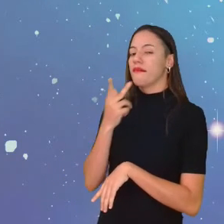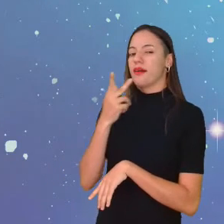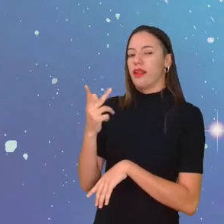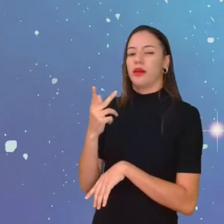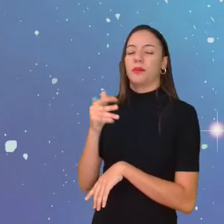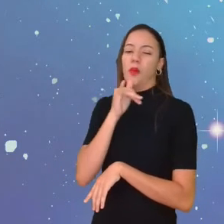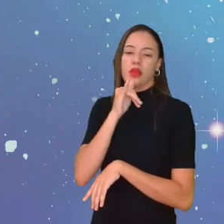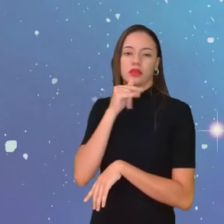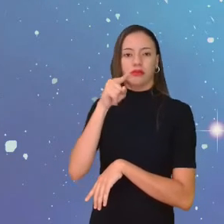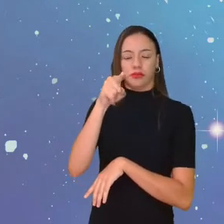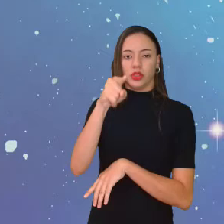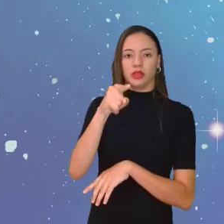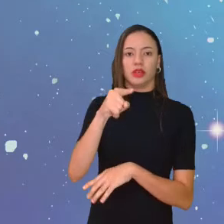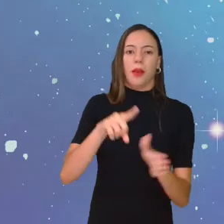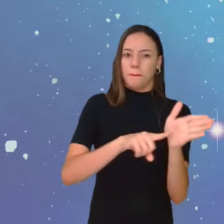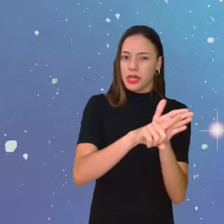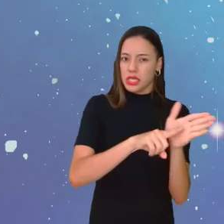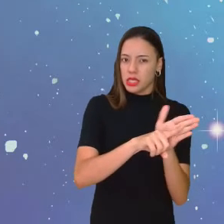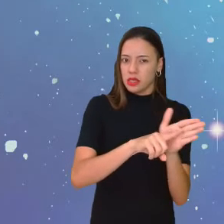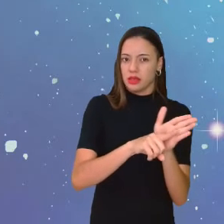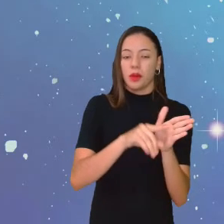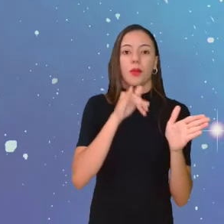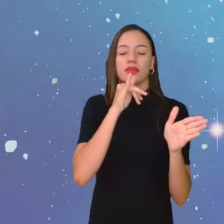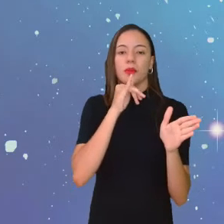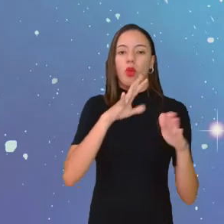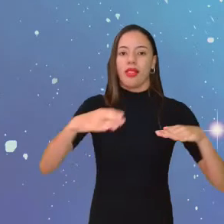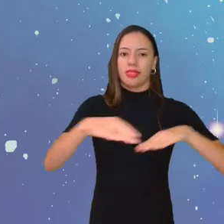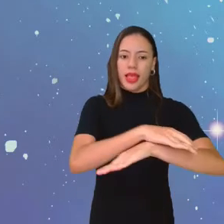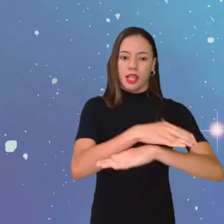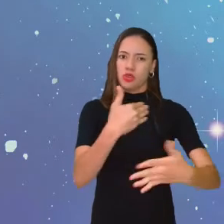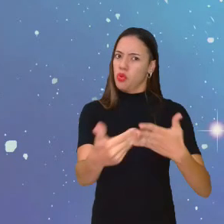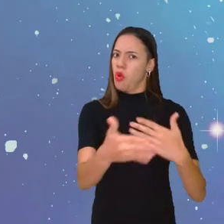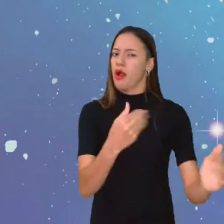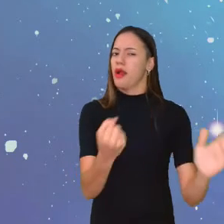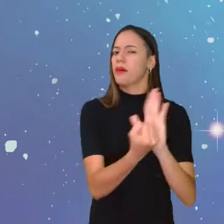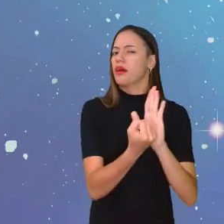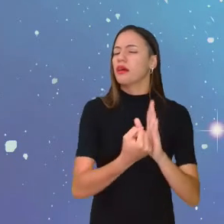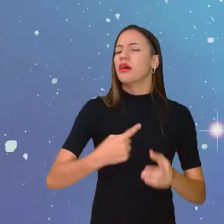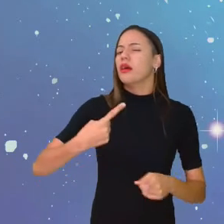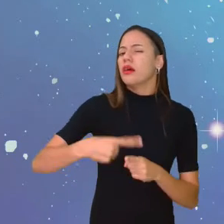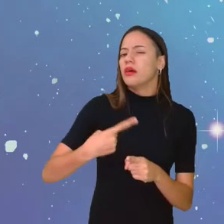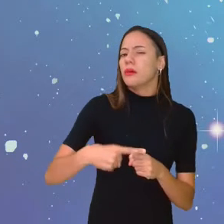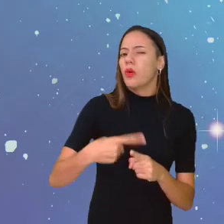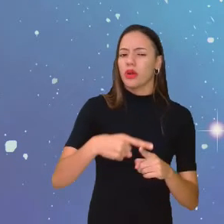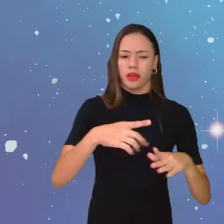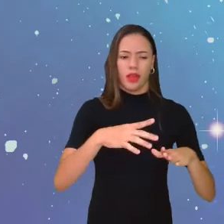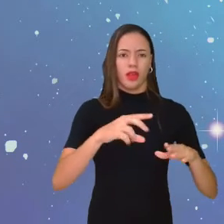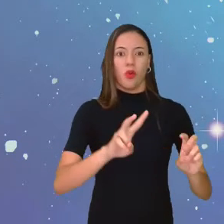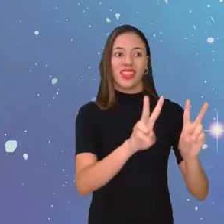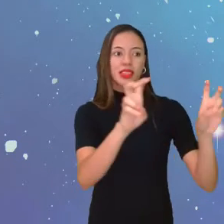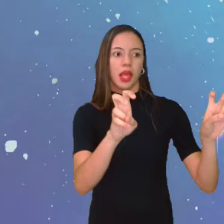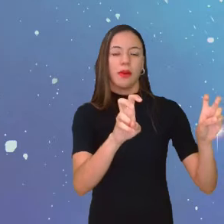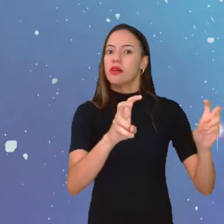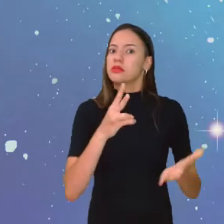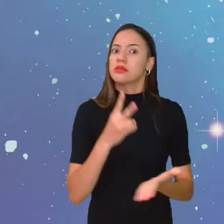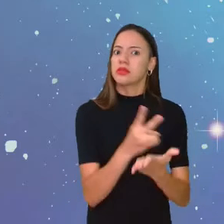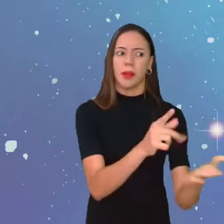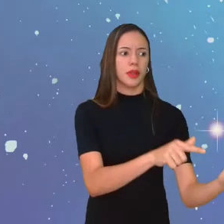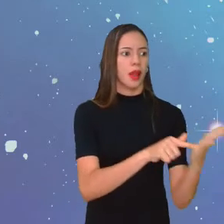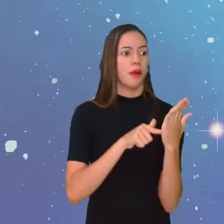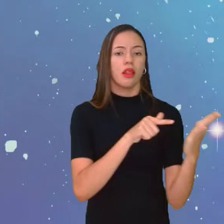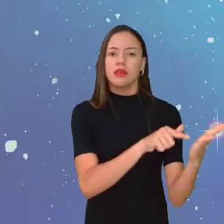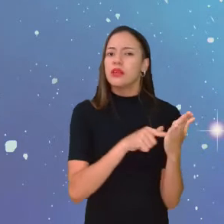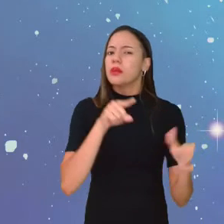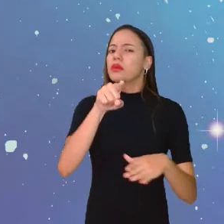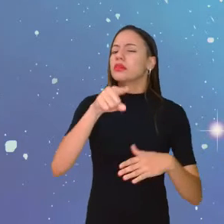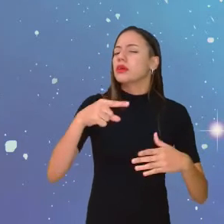por exemplo, faz uma pesquisa aí, tênis de tal marca. Por que será que aquele tema fica recorrente aparecendo para